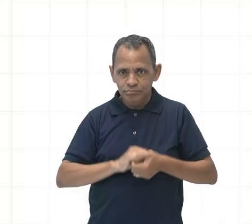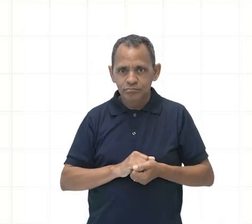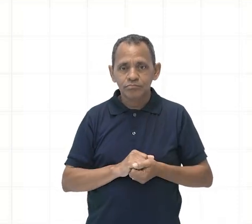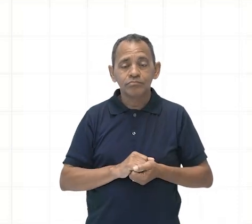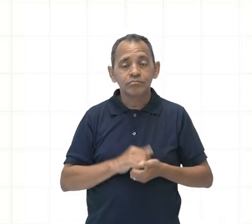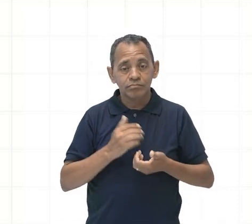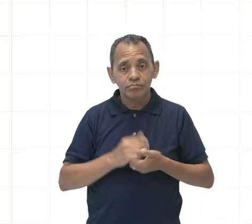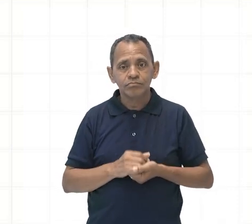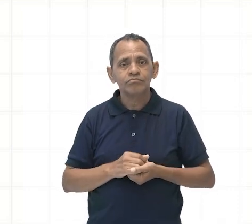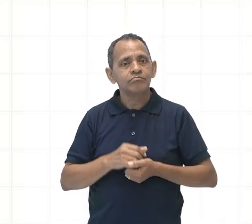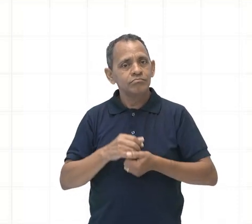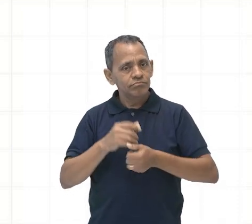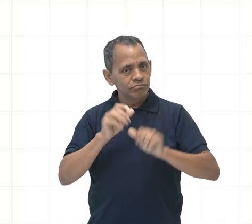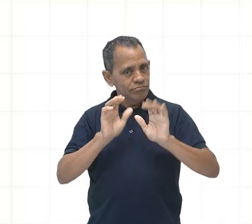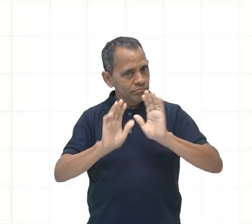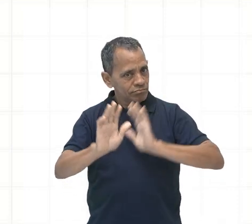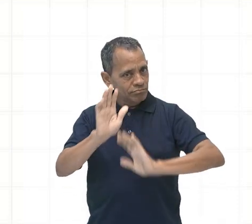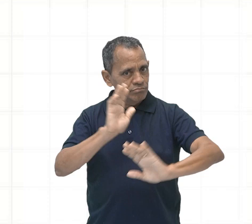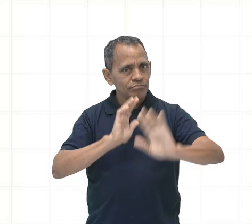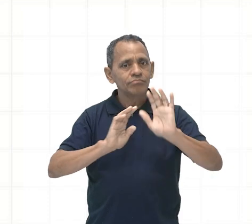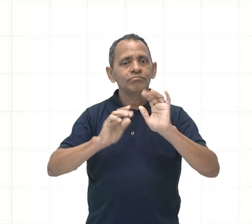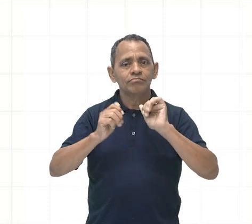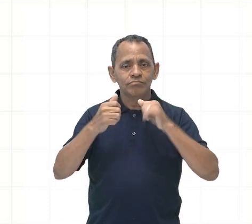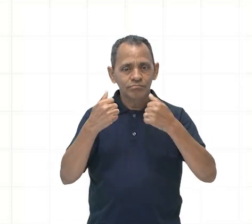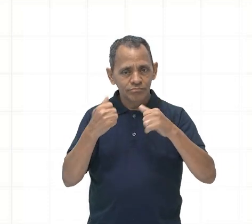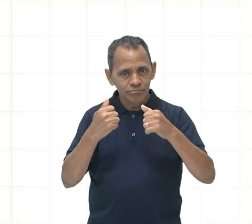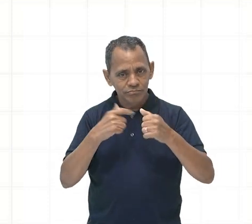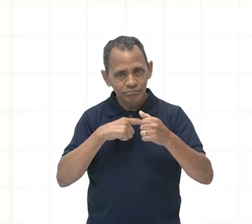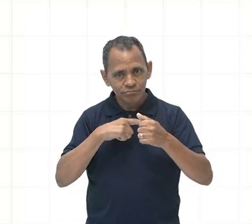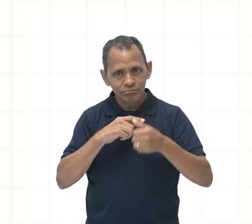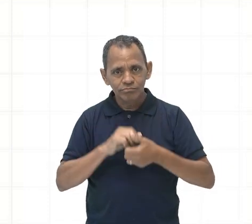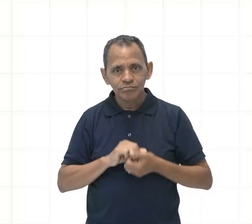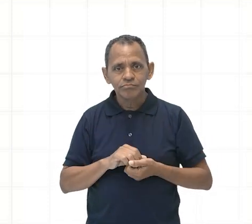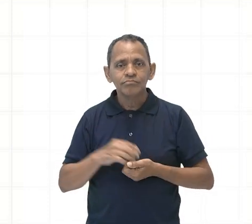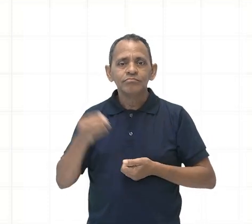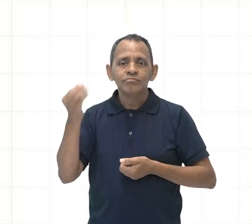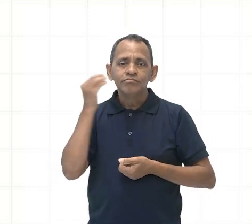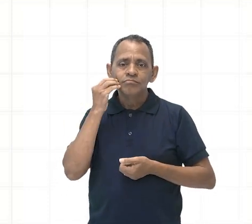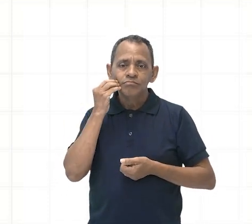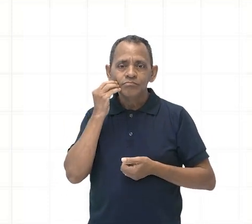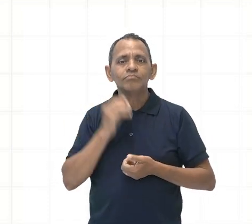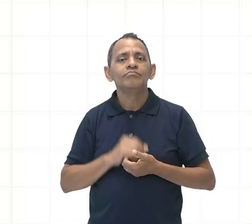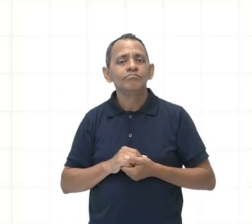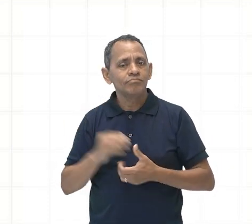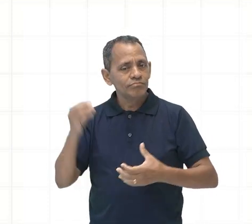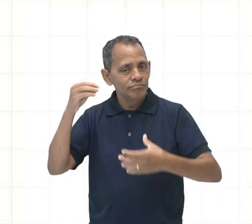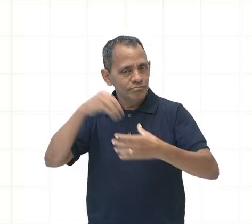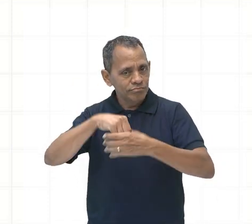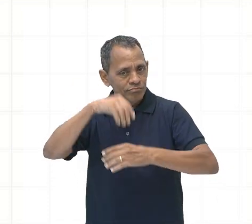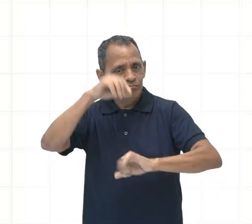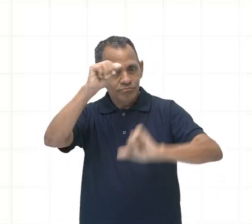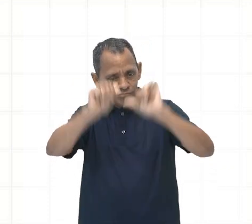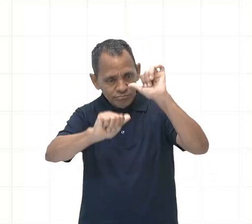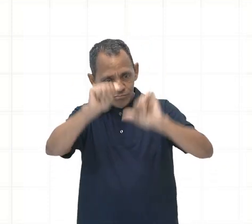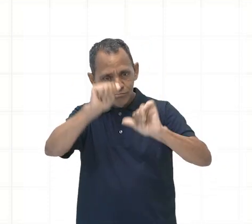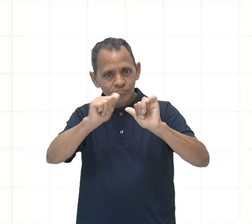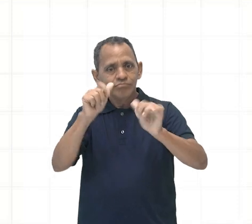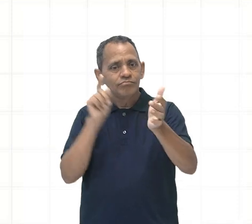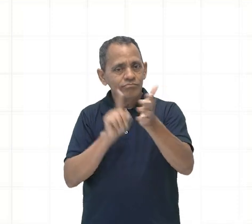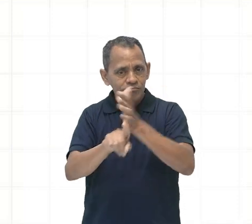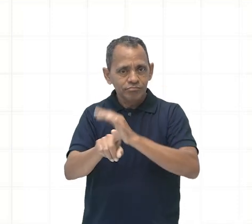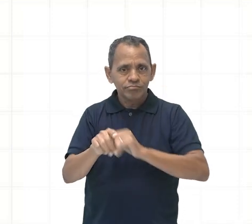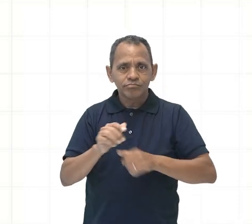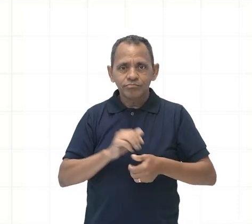Então, esse cuidado eu sempre vou ter que ter. E o teste ele faz parte da interpretação da questão.